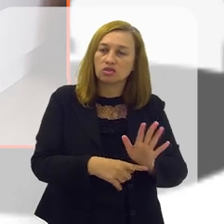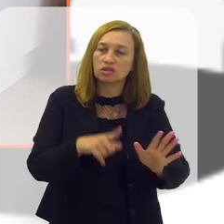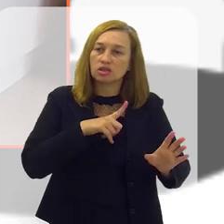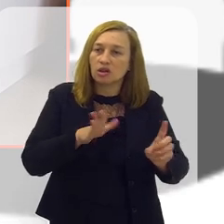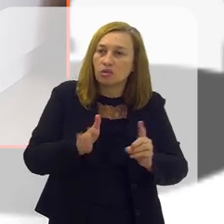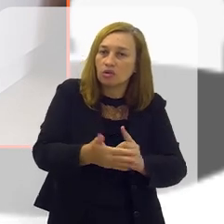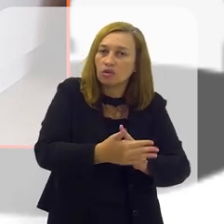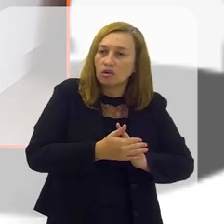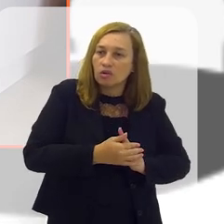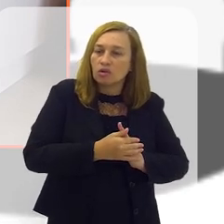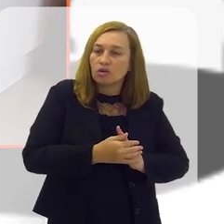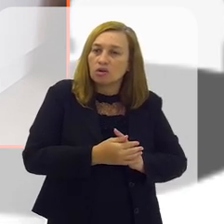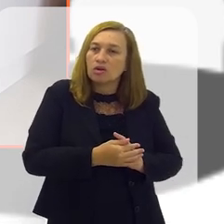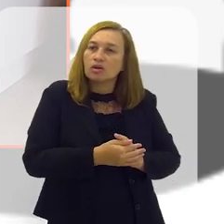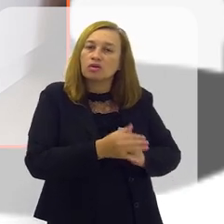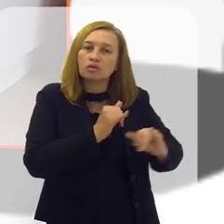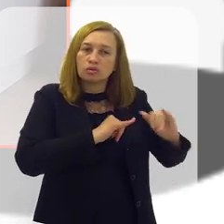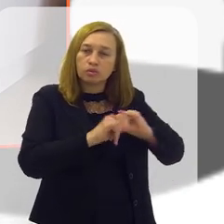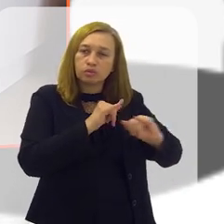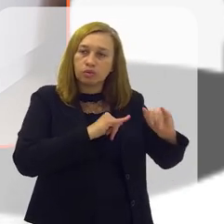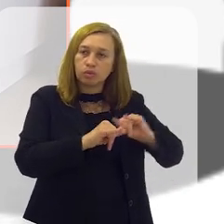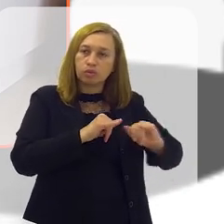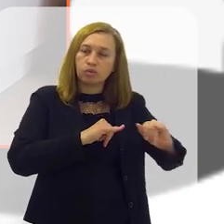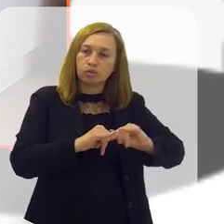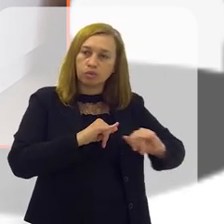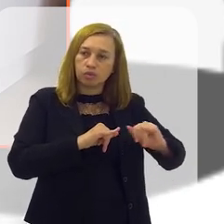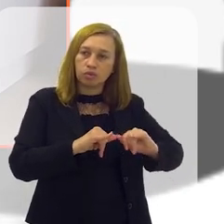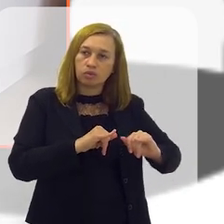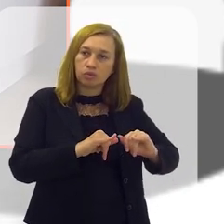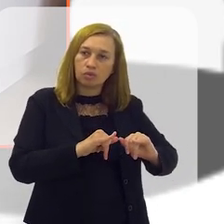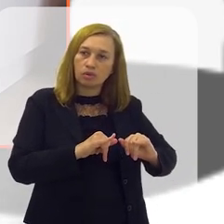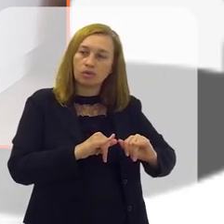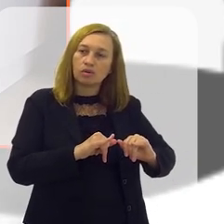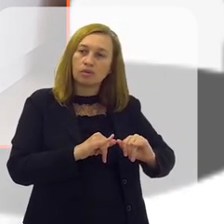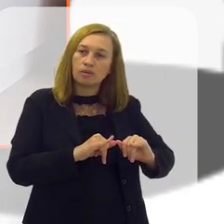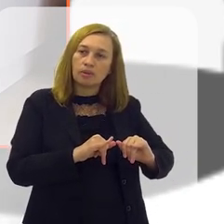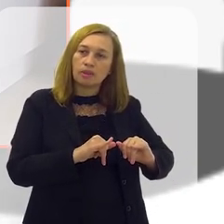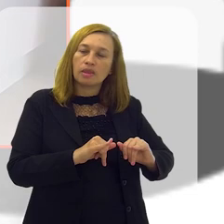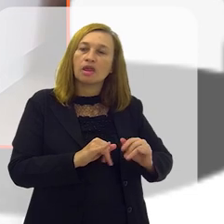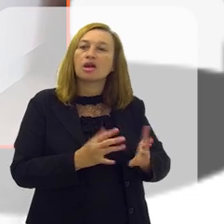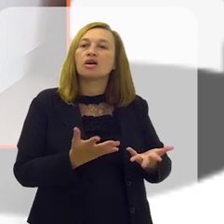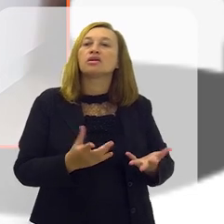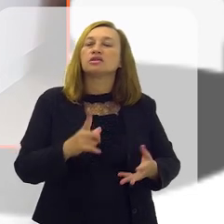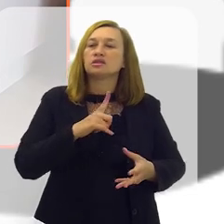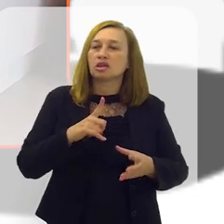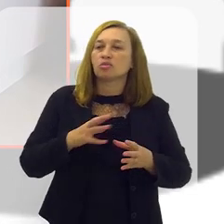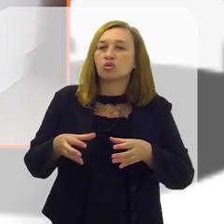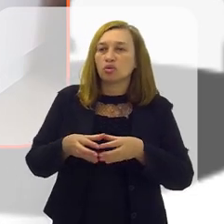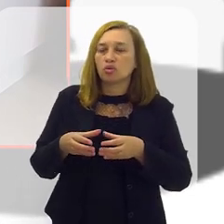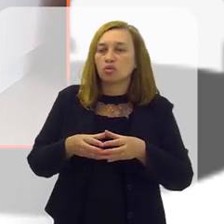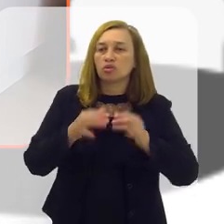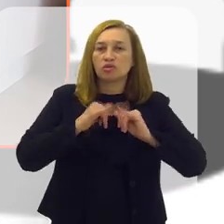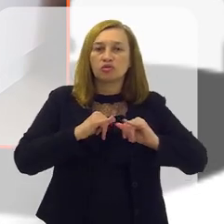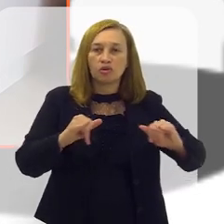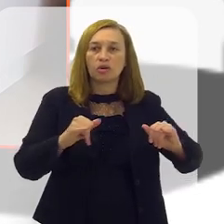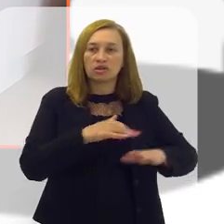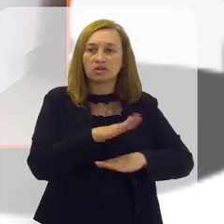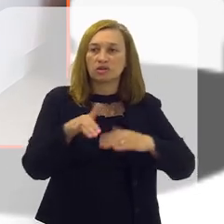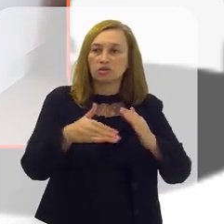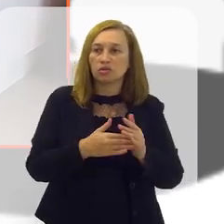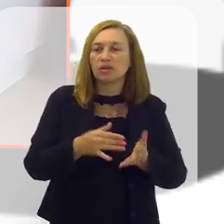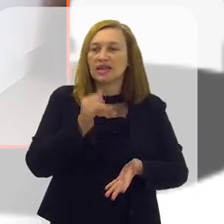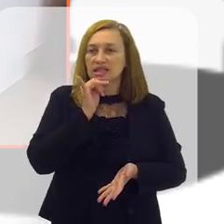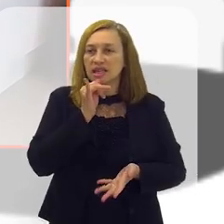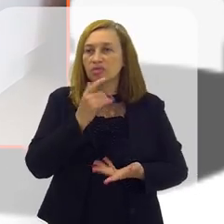um acolhimento e é passada a informação para a sobriedade. Nós temos o comitê de informação ao